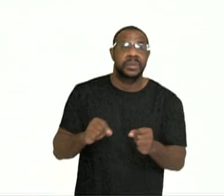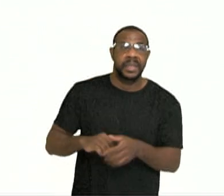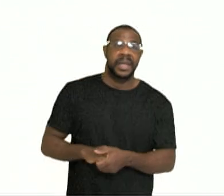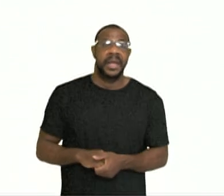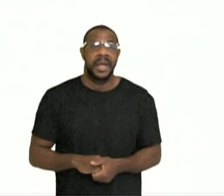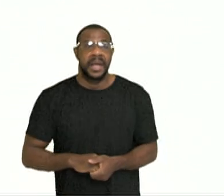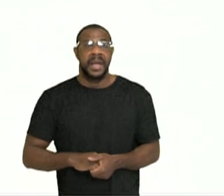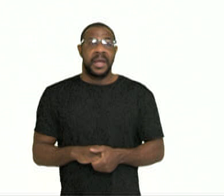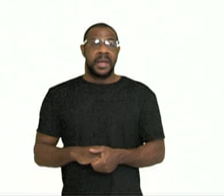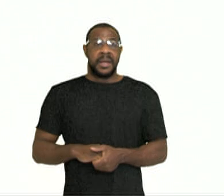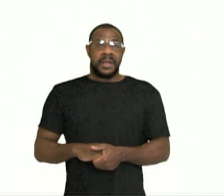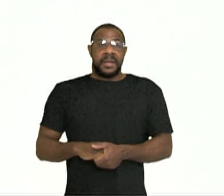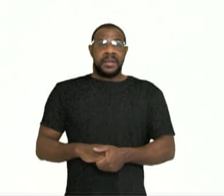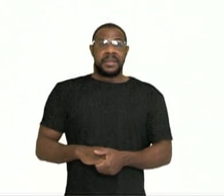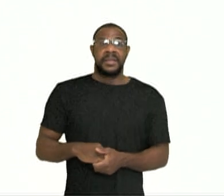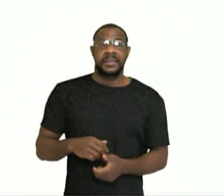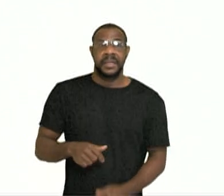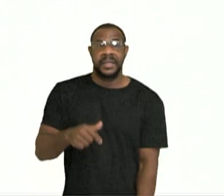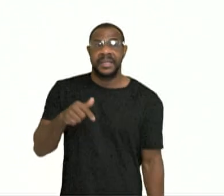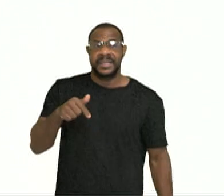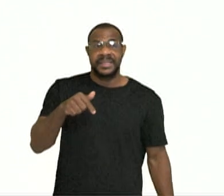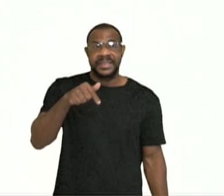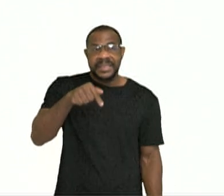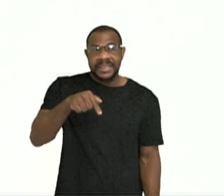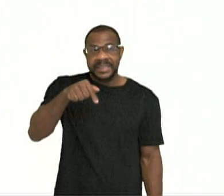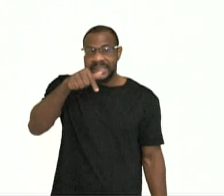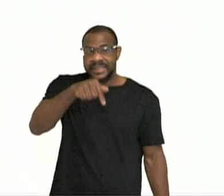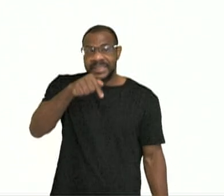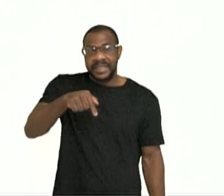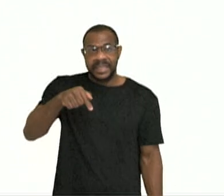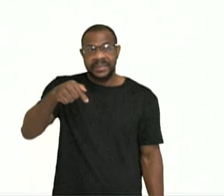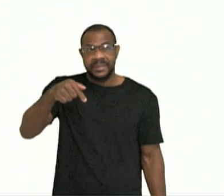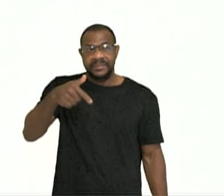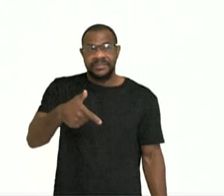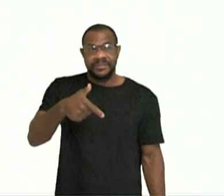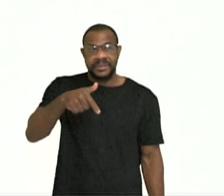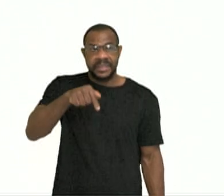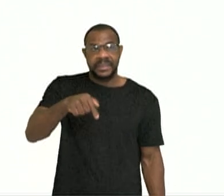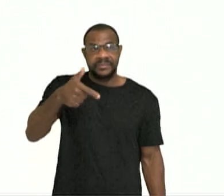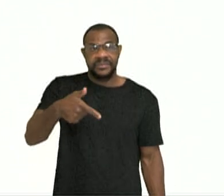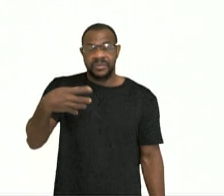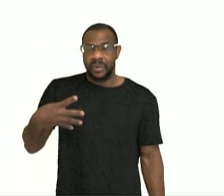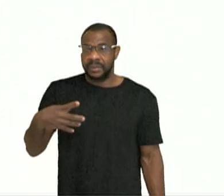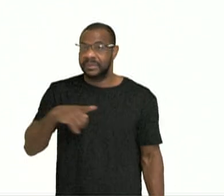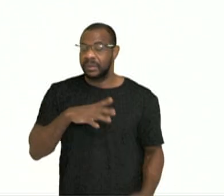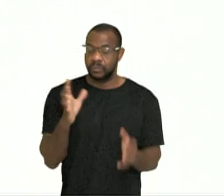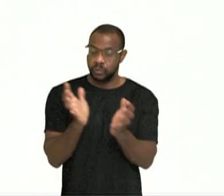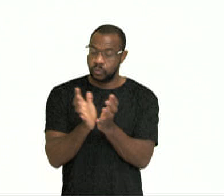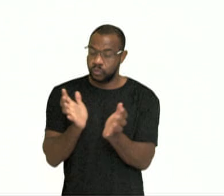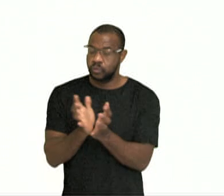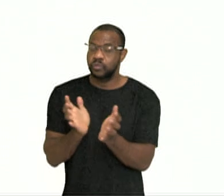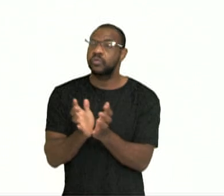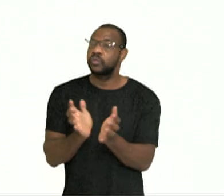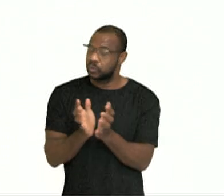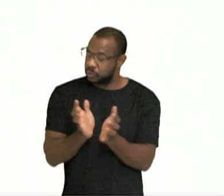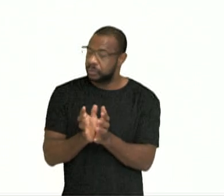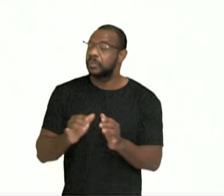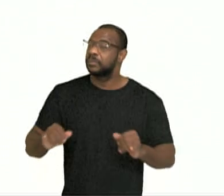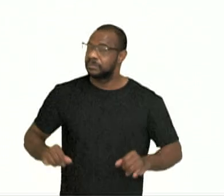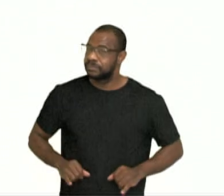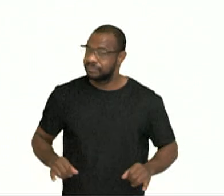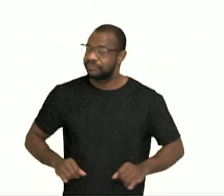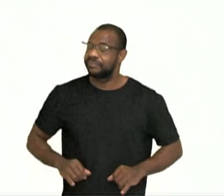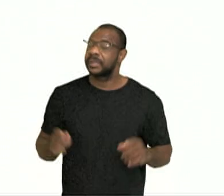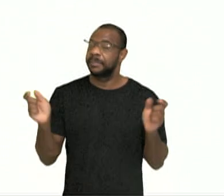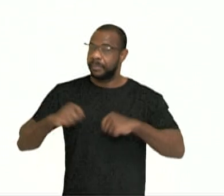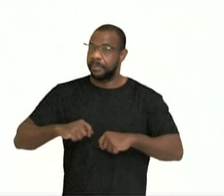país, 724 estão nas duas categorias mais críticas, com risco alto ou